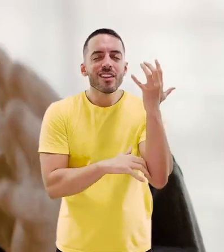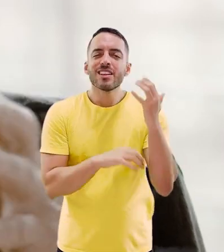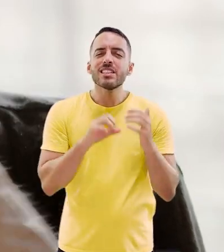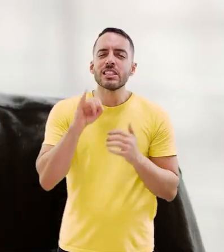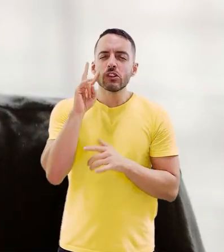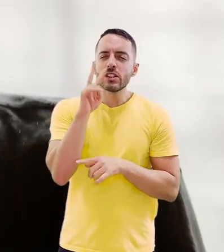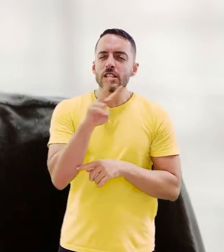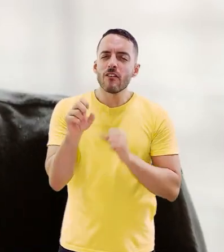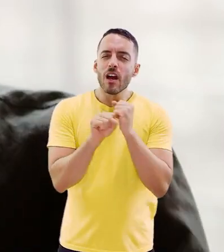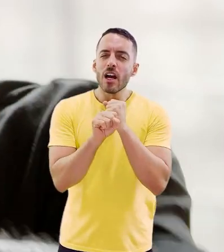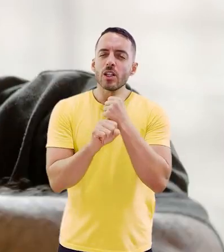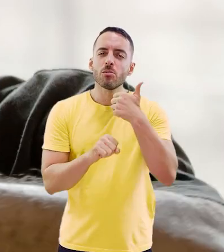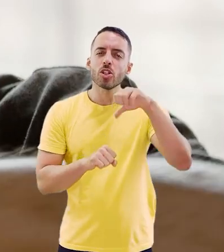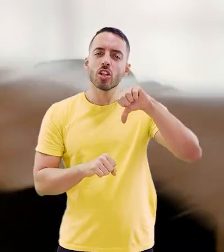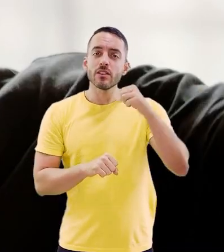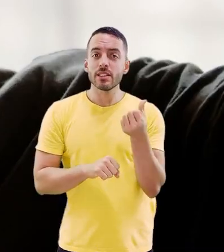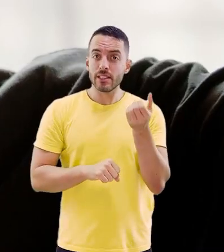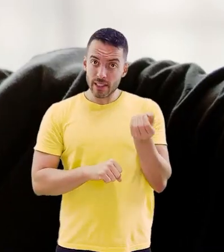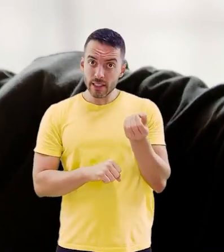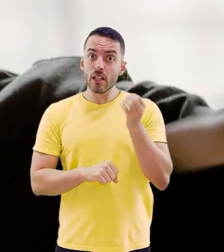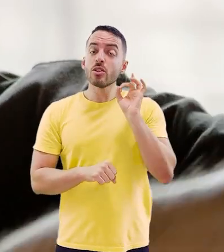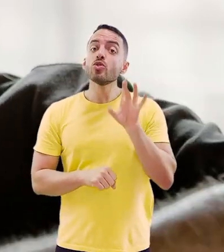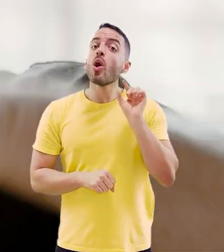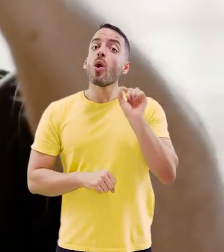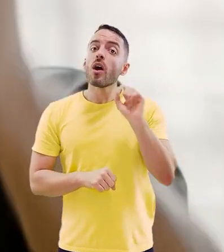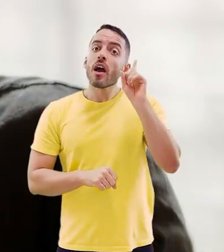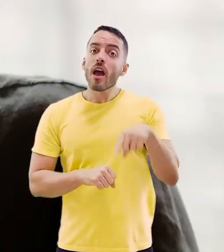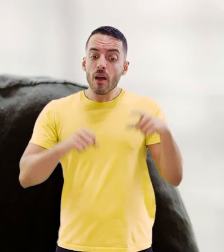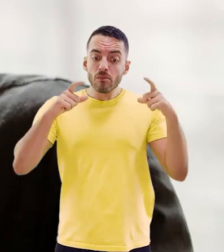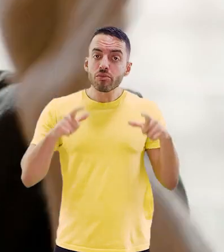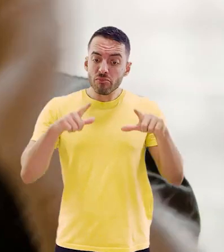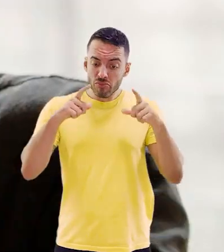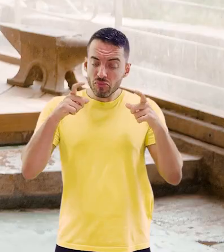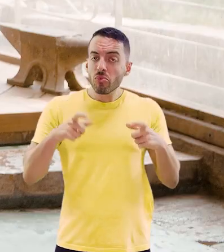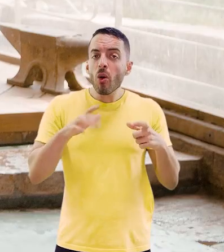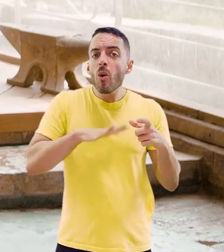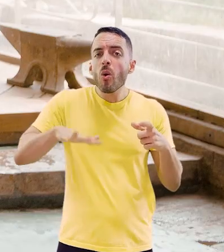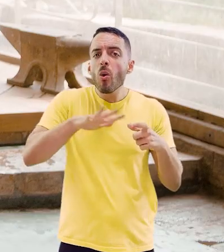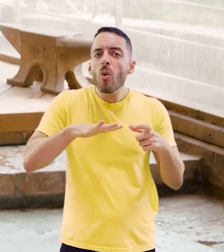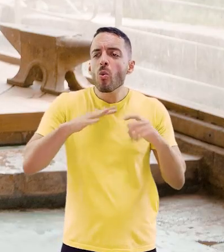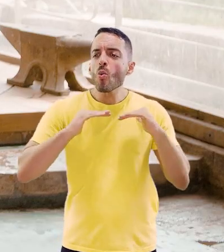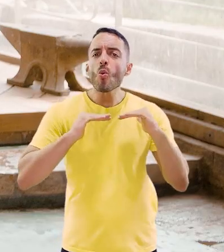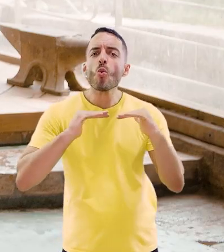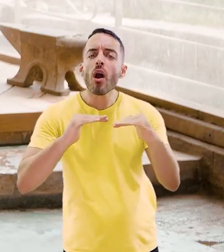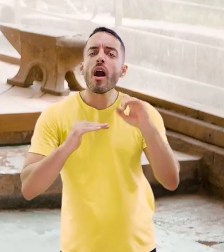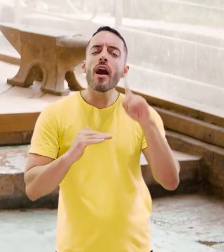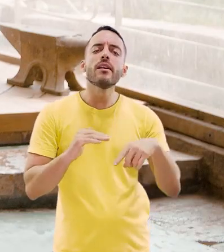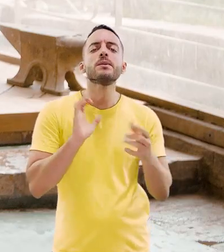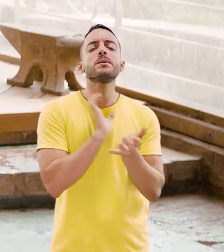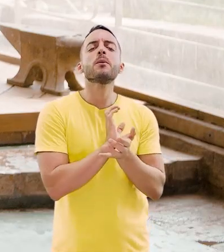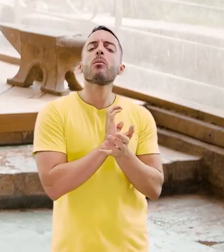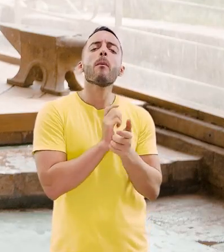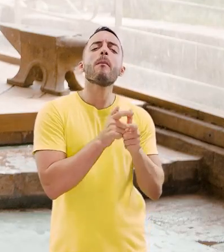de 1960, aqui era só de campo com rastros de gado. E aí foi levada essa questão para um grupo